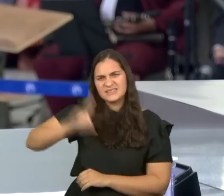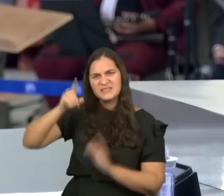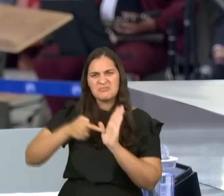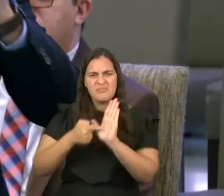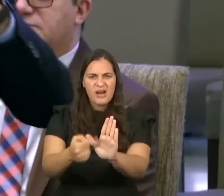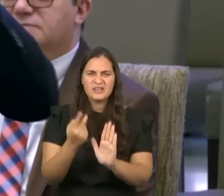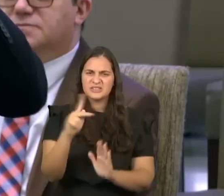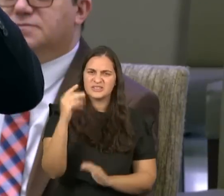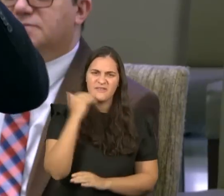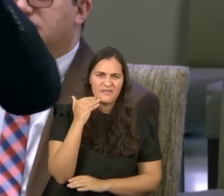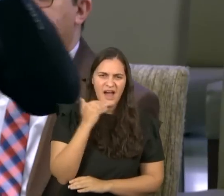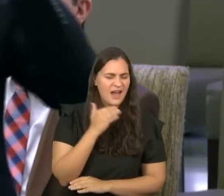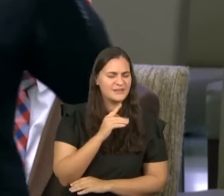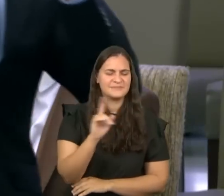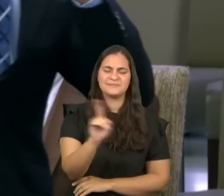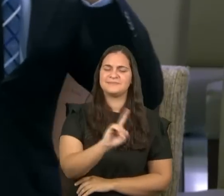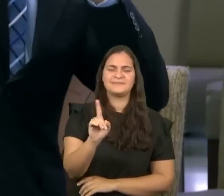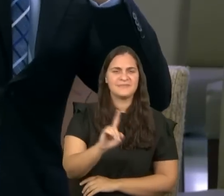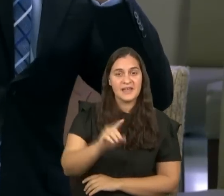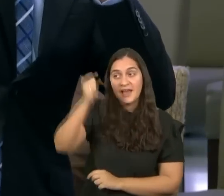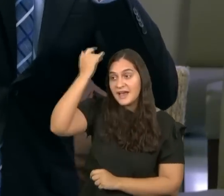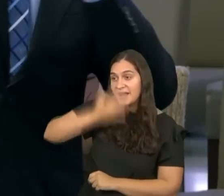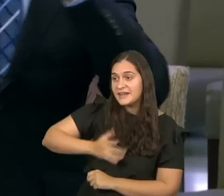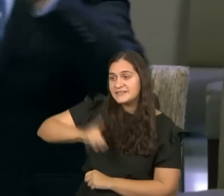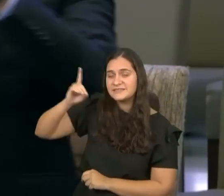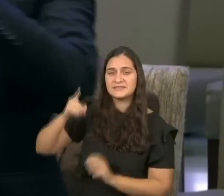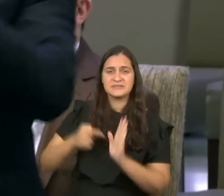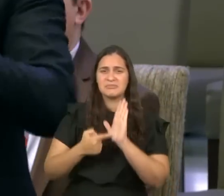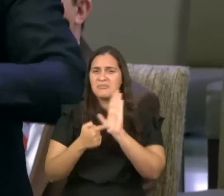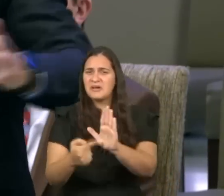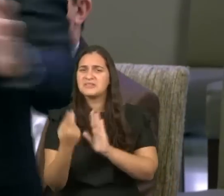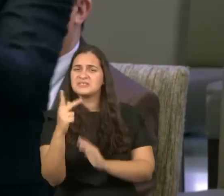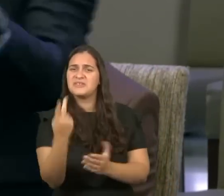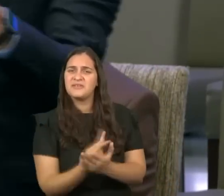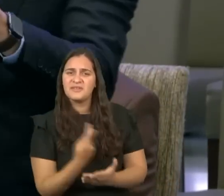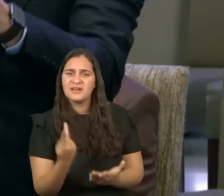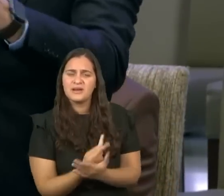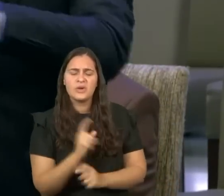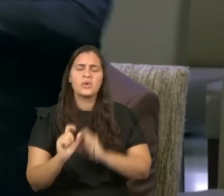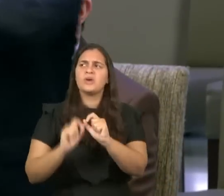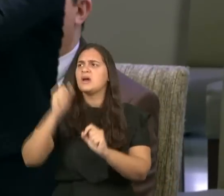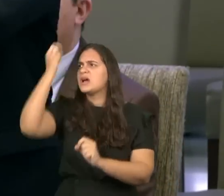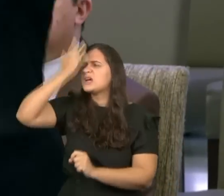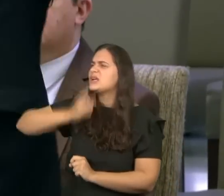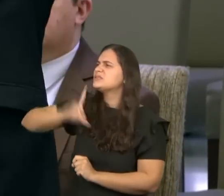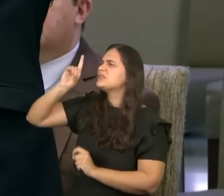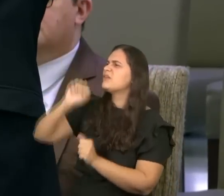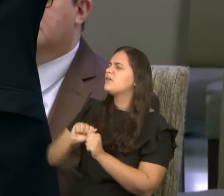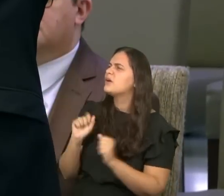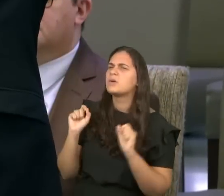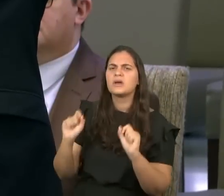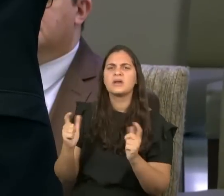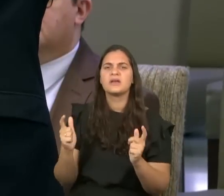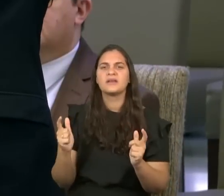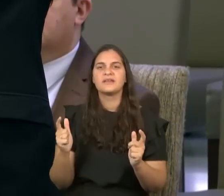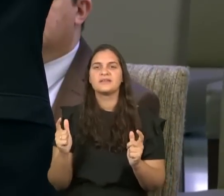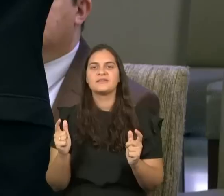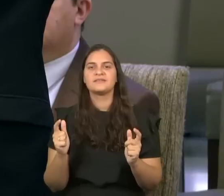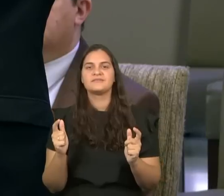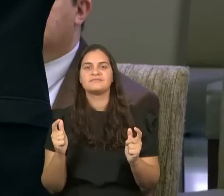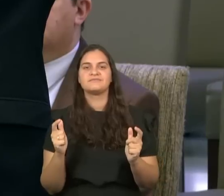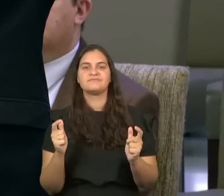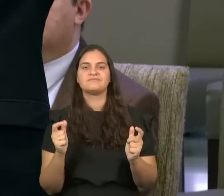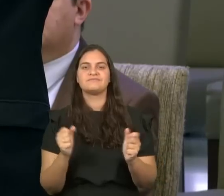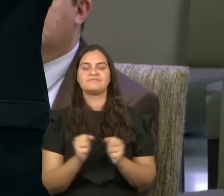tuas falhas a graça de Deus não aponta o dedo para os teus erros o que é que a graça de Deus faz a graça de Deus Abra os